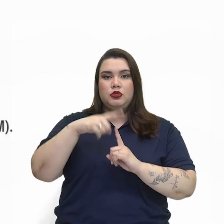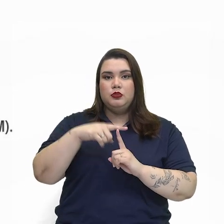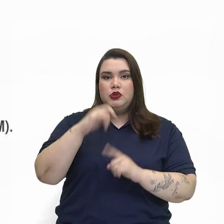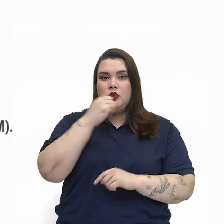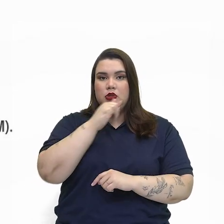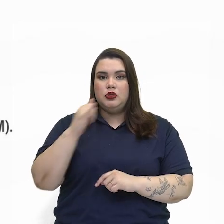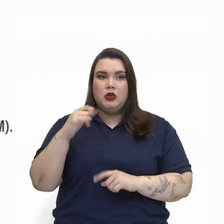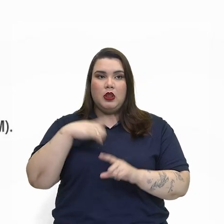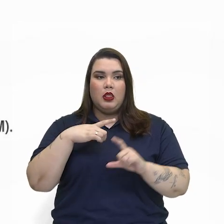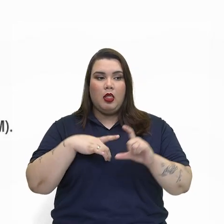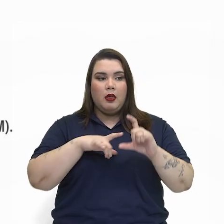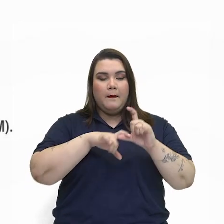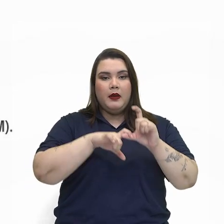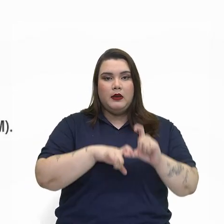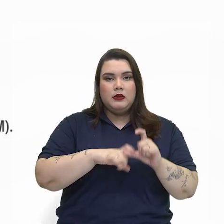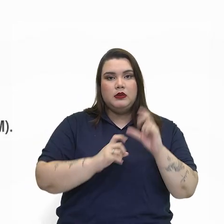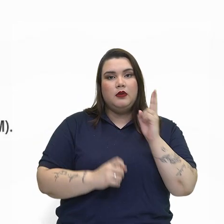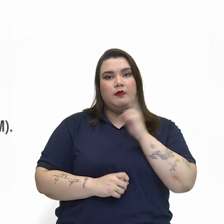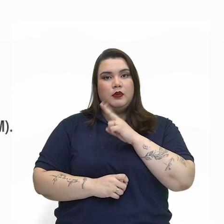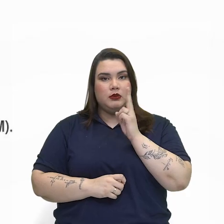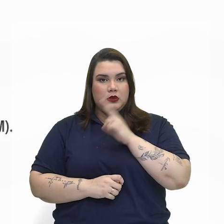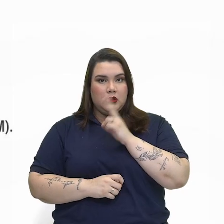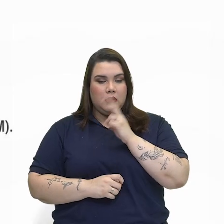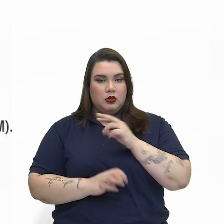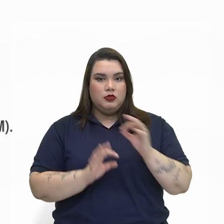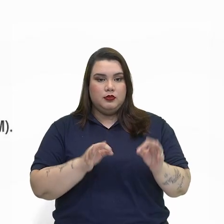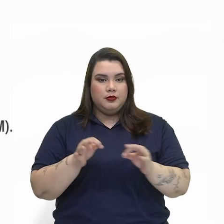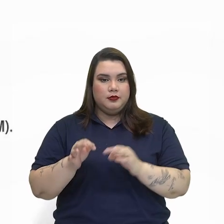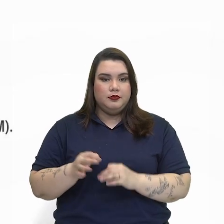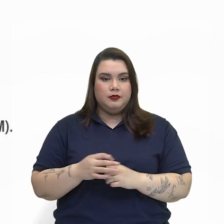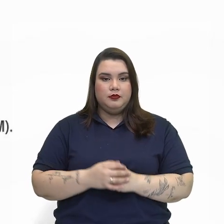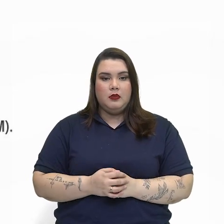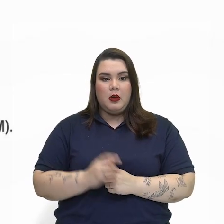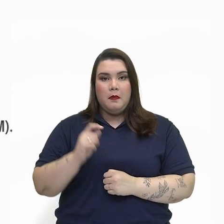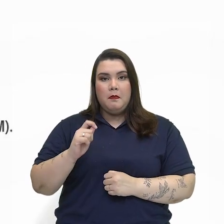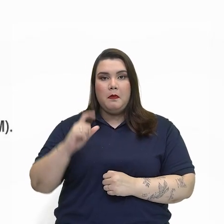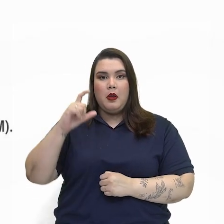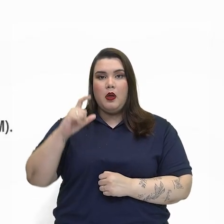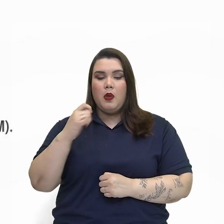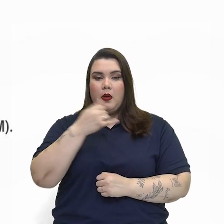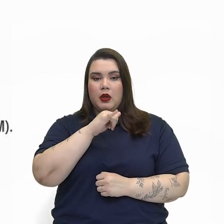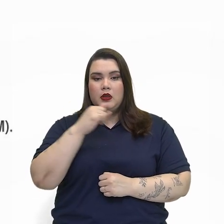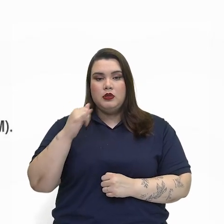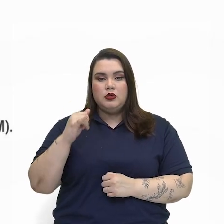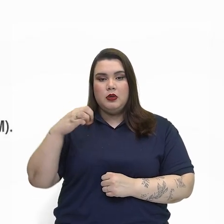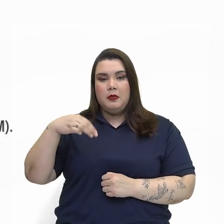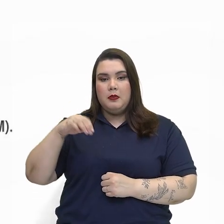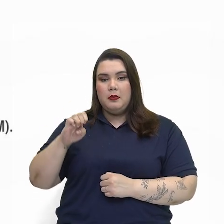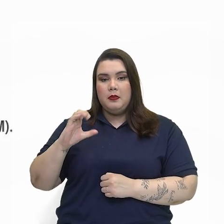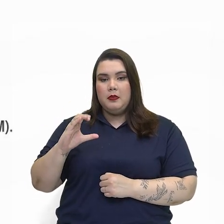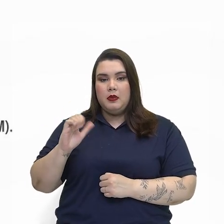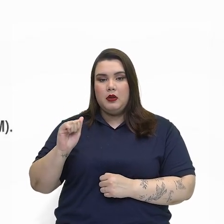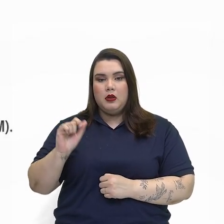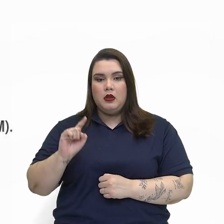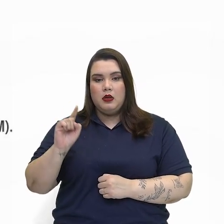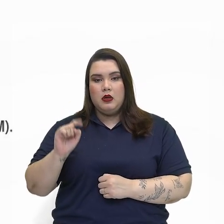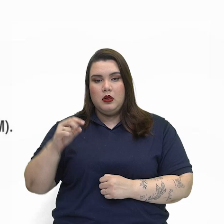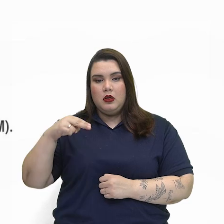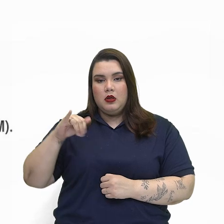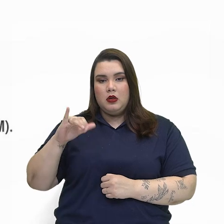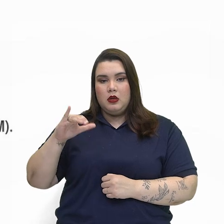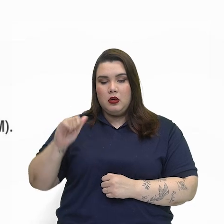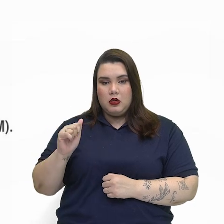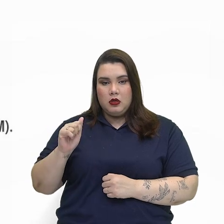certo? Energia que depende da velocidade. Maior energia mecânica. A energia mecânica de um sistema, pessoal, é